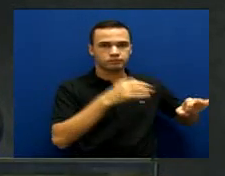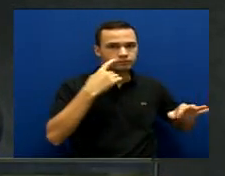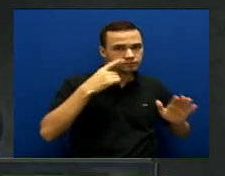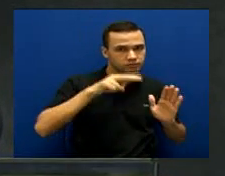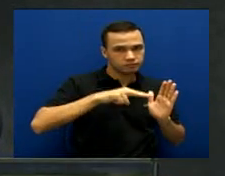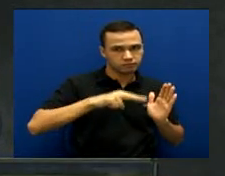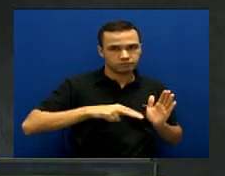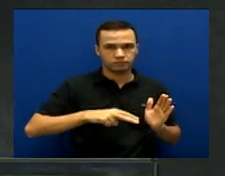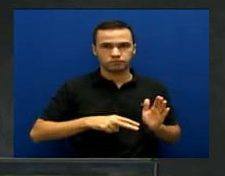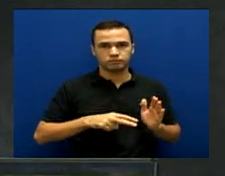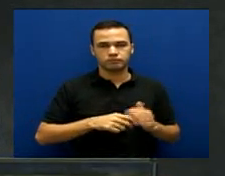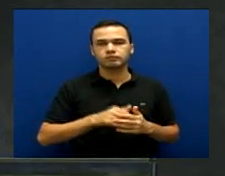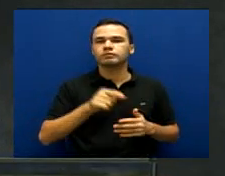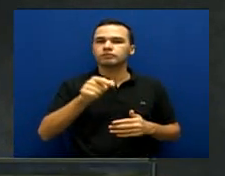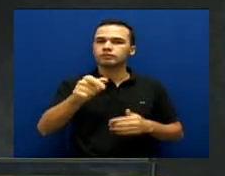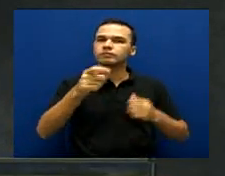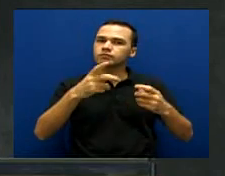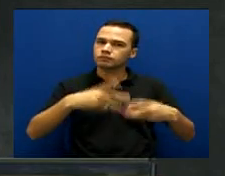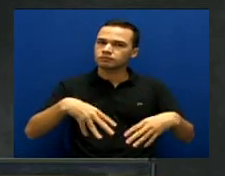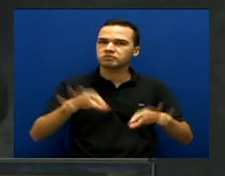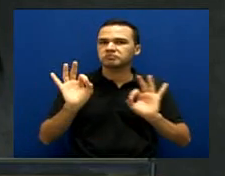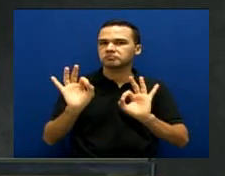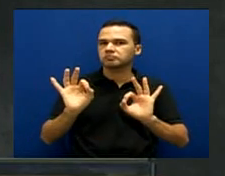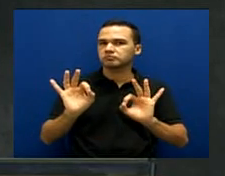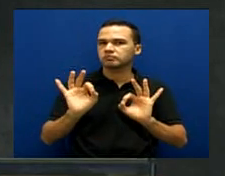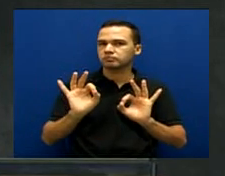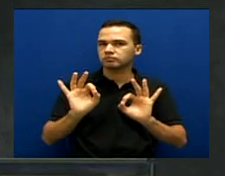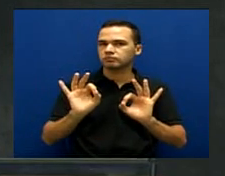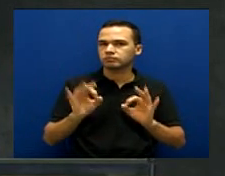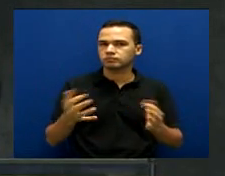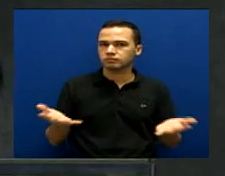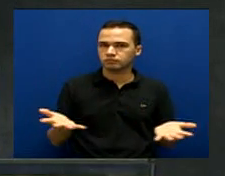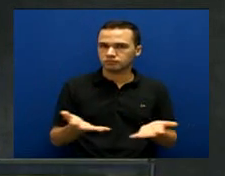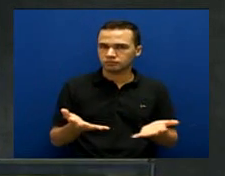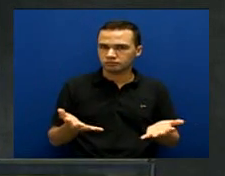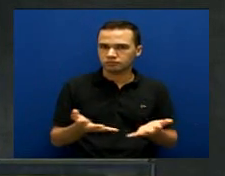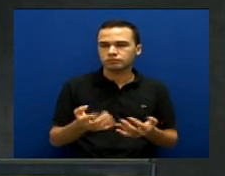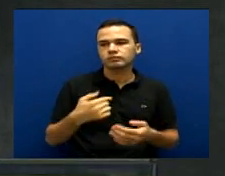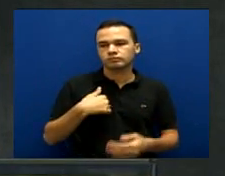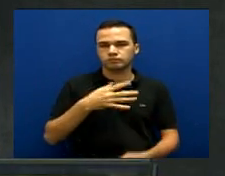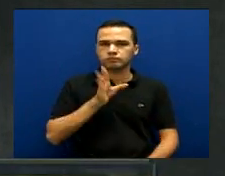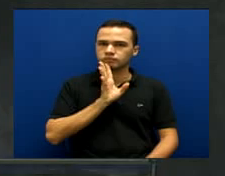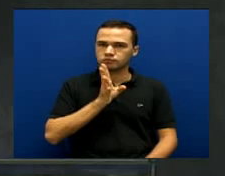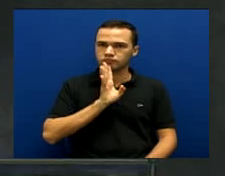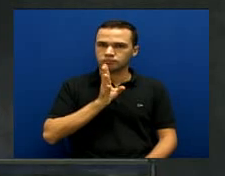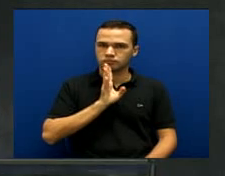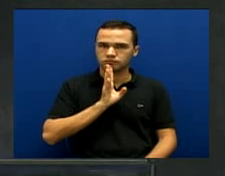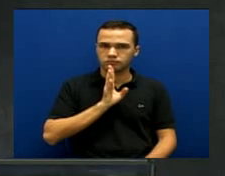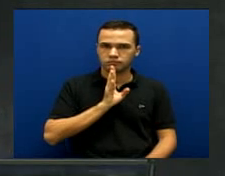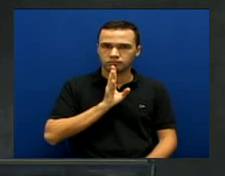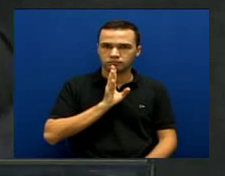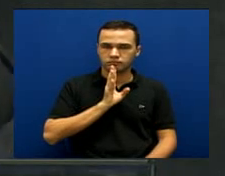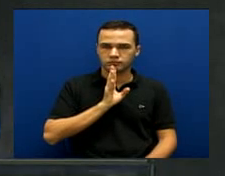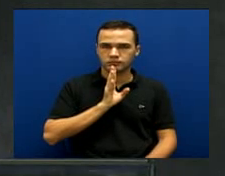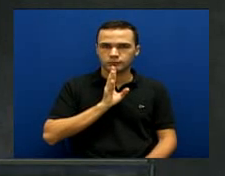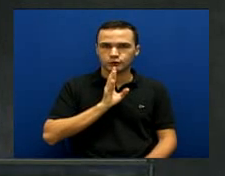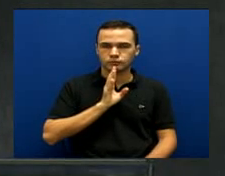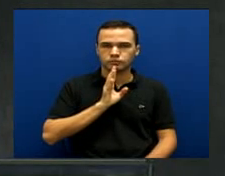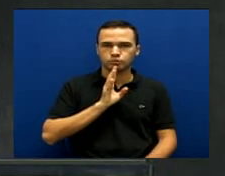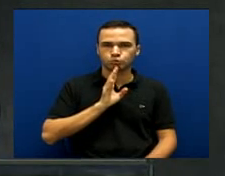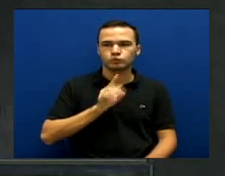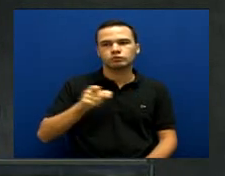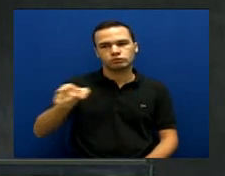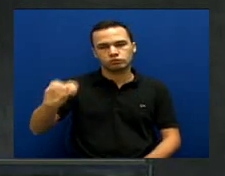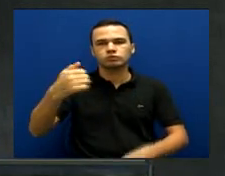sua colocação de grande valia para deixar claro que eu conheço a aceu o seu